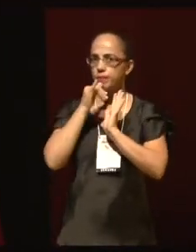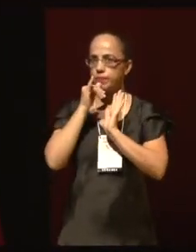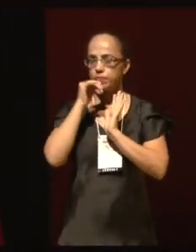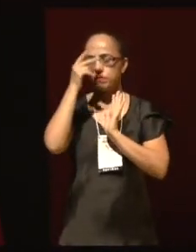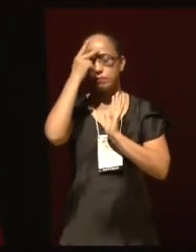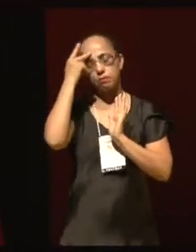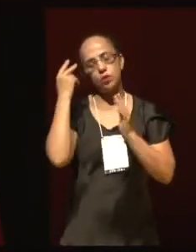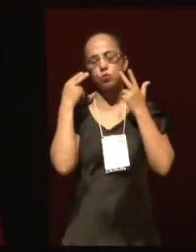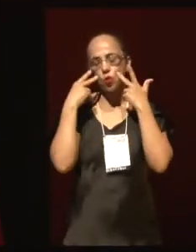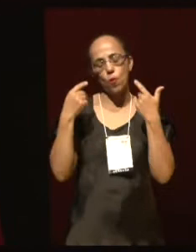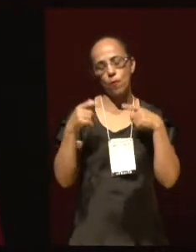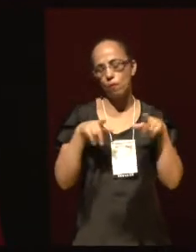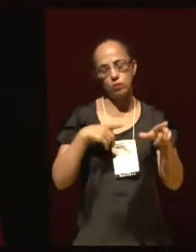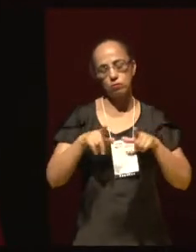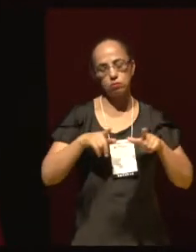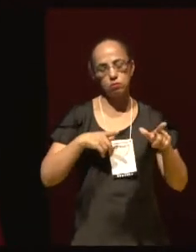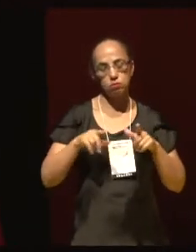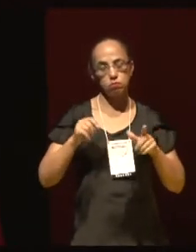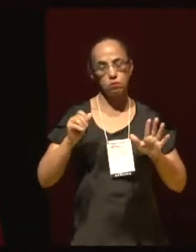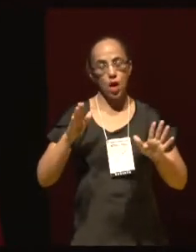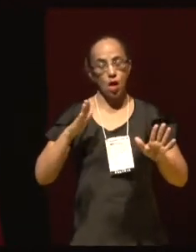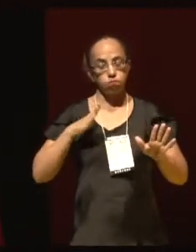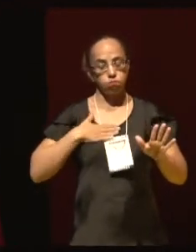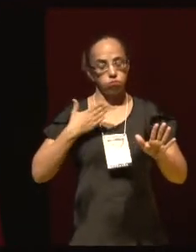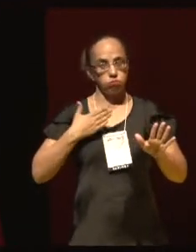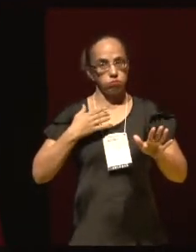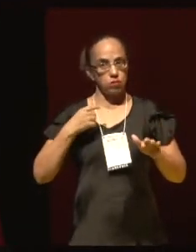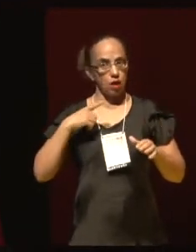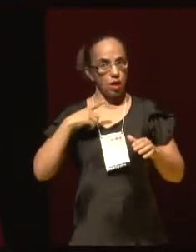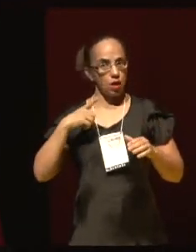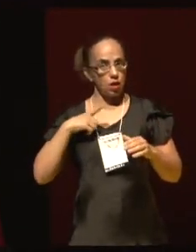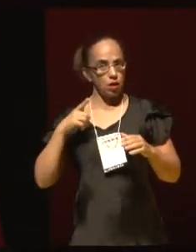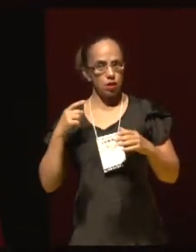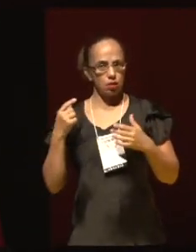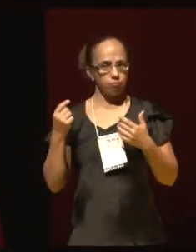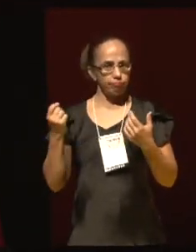Começa a gritar a todas as pessoas que trabalham com ele.